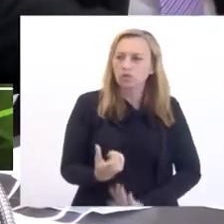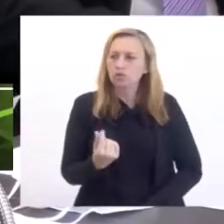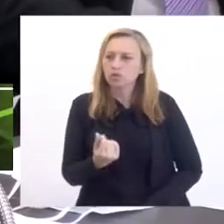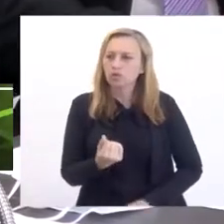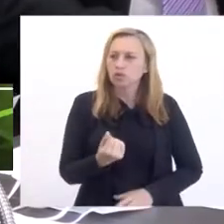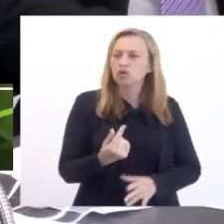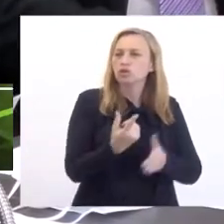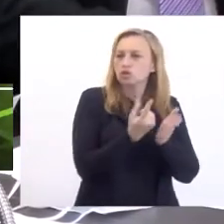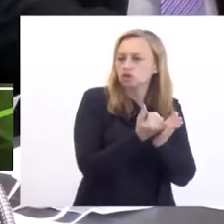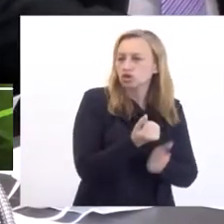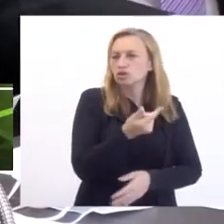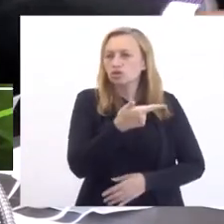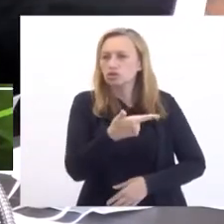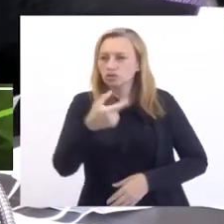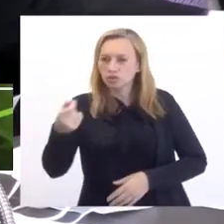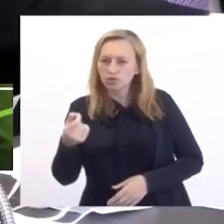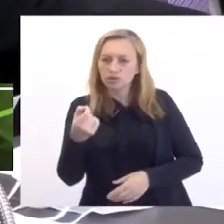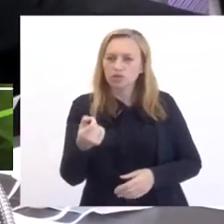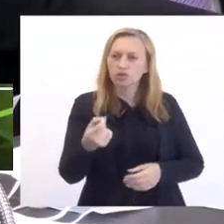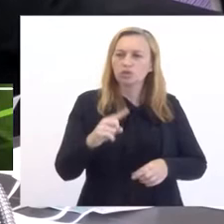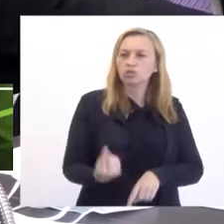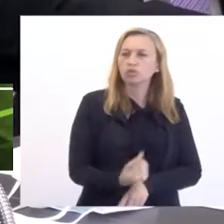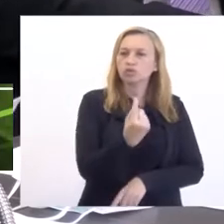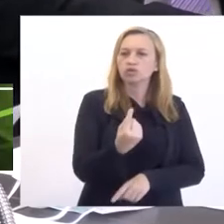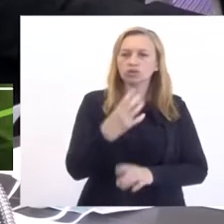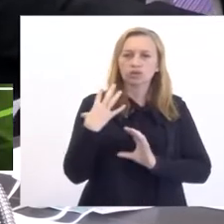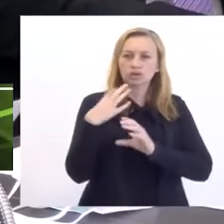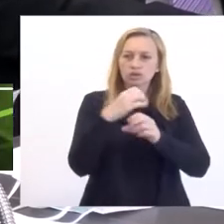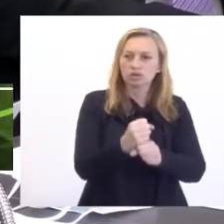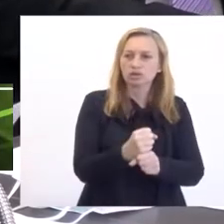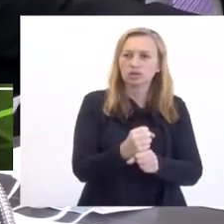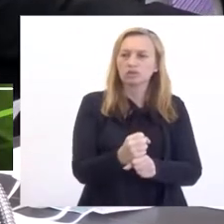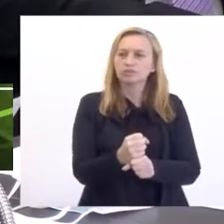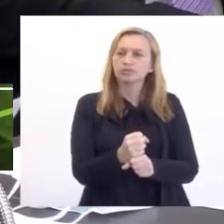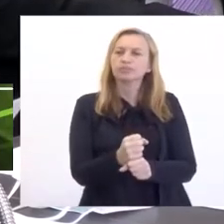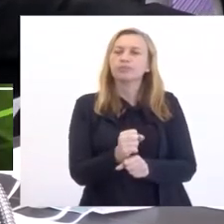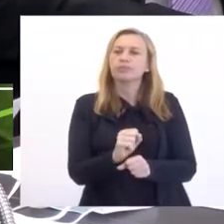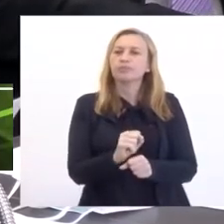única, indivisível, mantendo sua conclusão em bloco